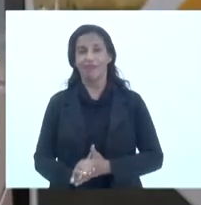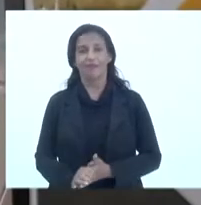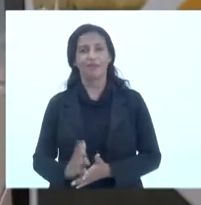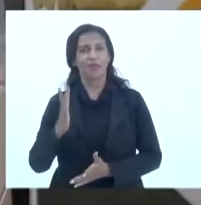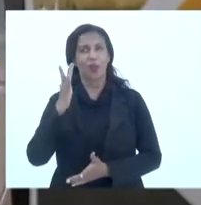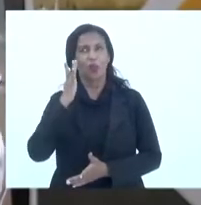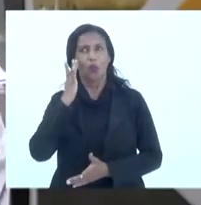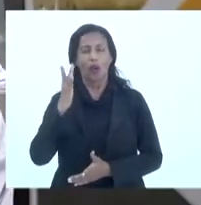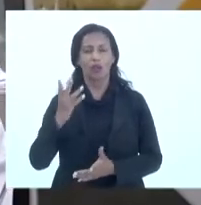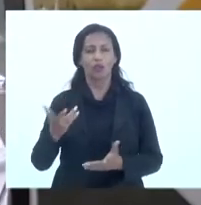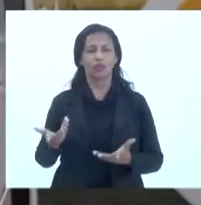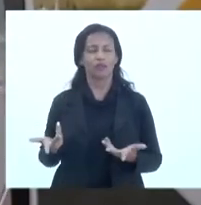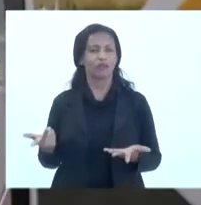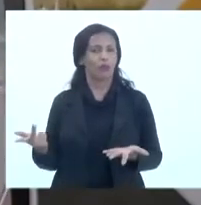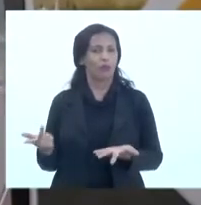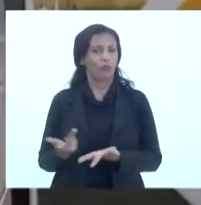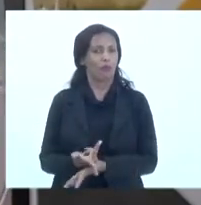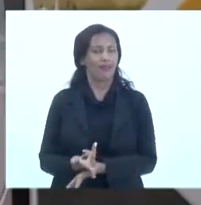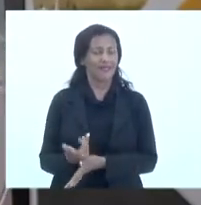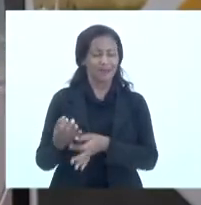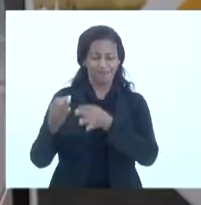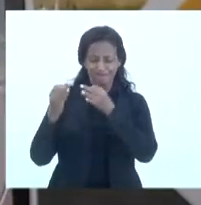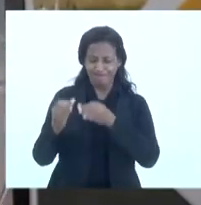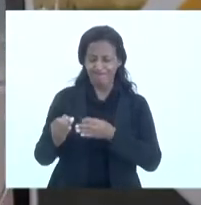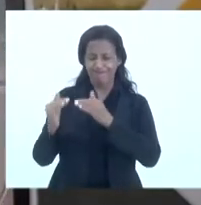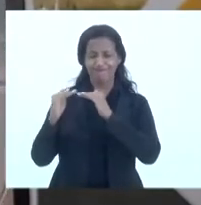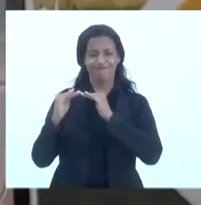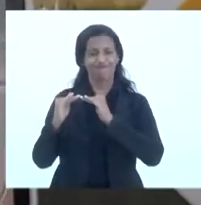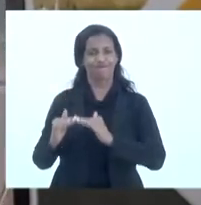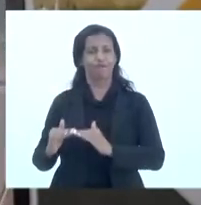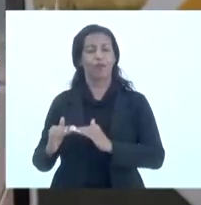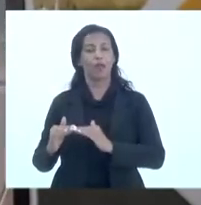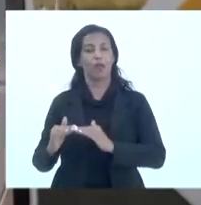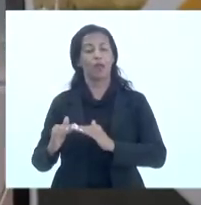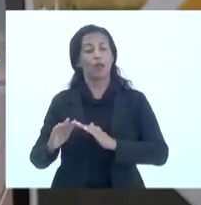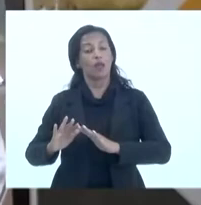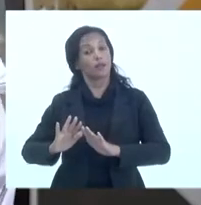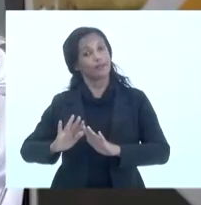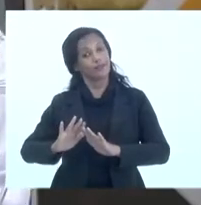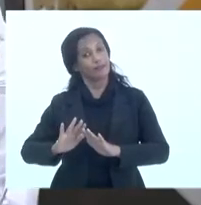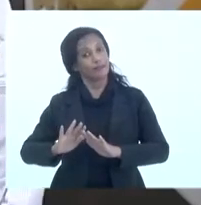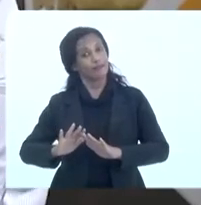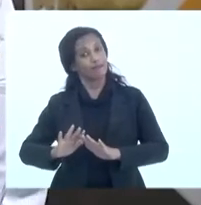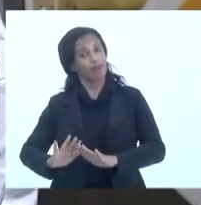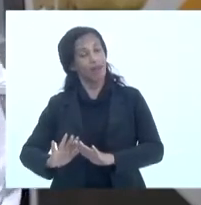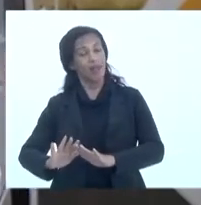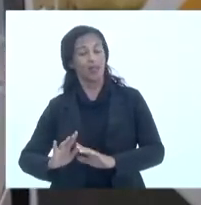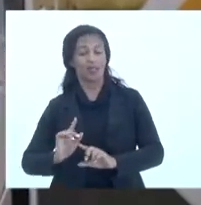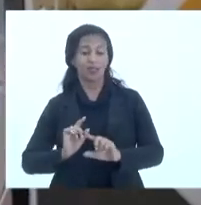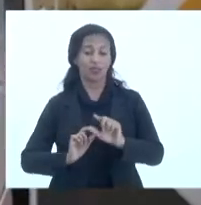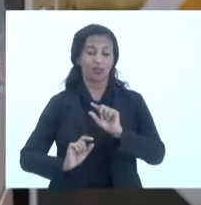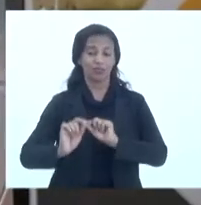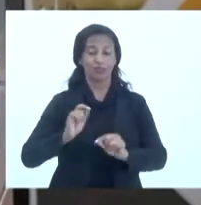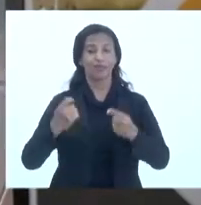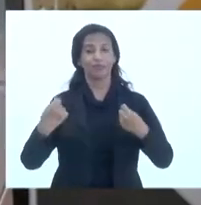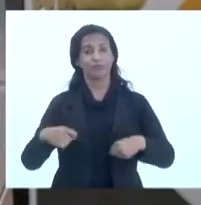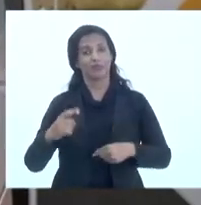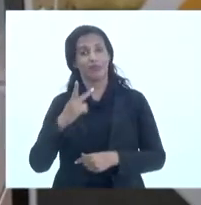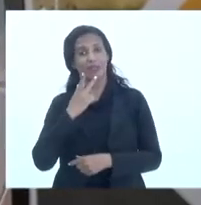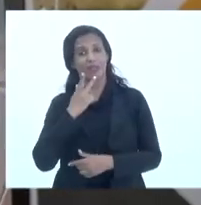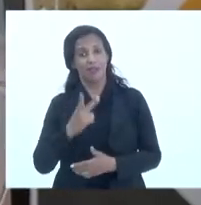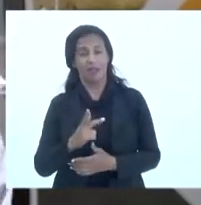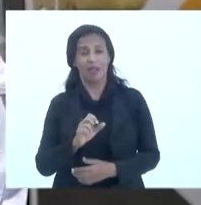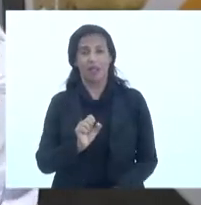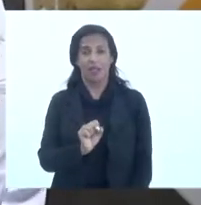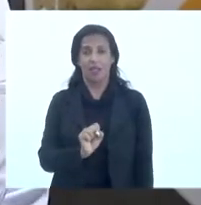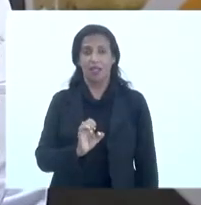foi uma coisa acertadíssima. Mas o que a gente tem que falar é o seguinte, a ACIAP,